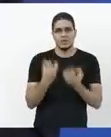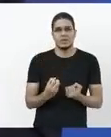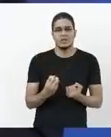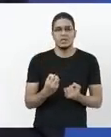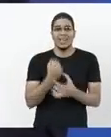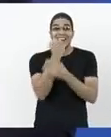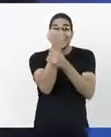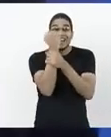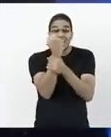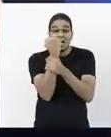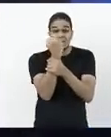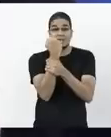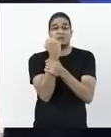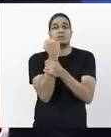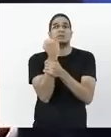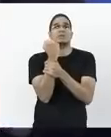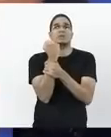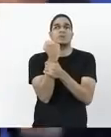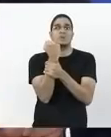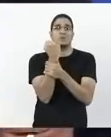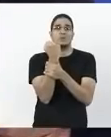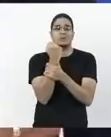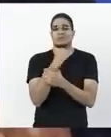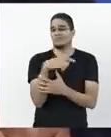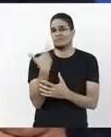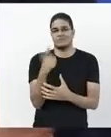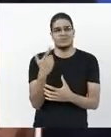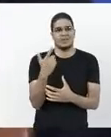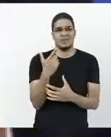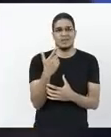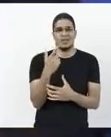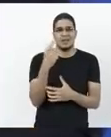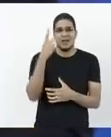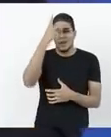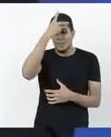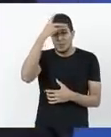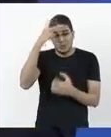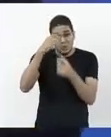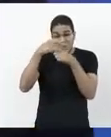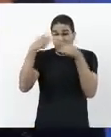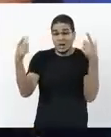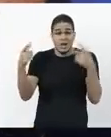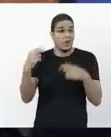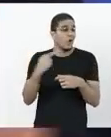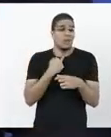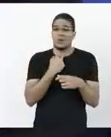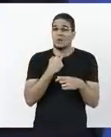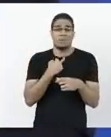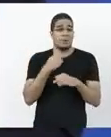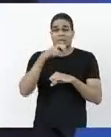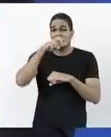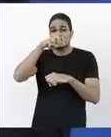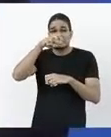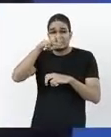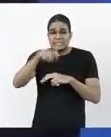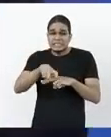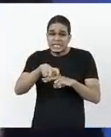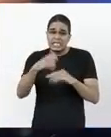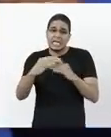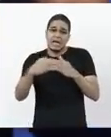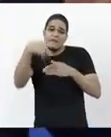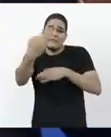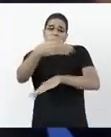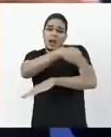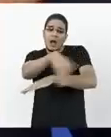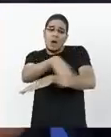pública as pessoas não possam mais sentar nas portas das suas casas pela questão da violência, porque podem ser assaltadas e mortas. Que as pessoas